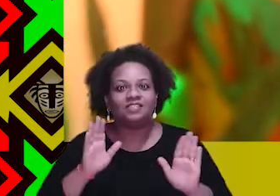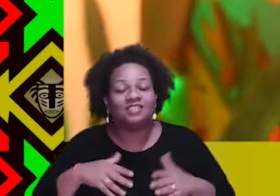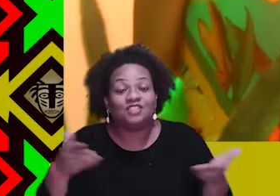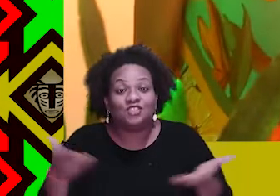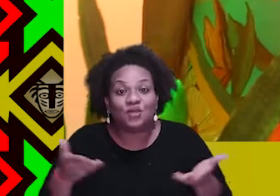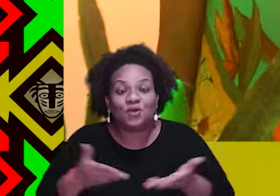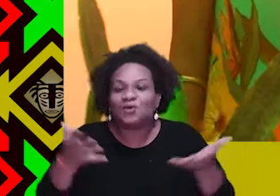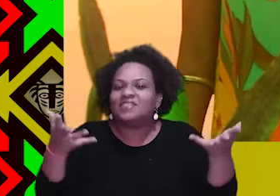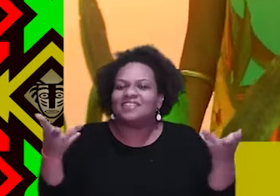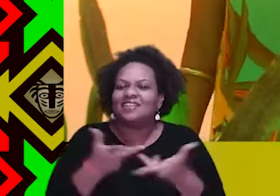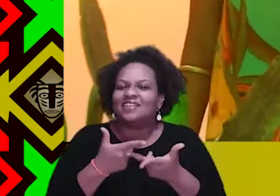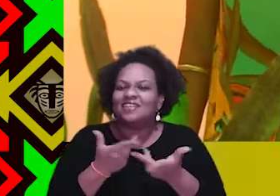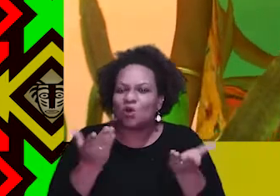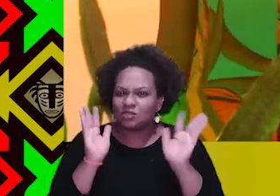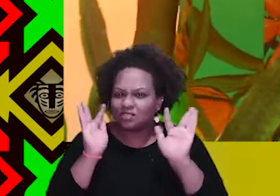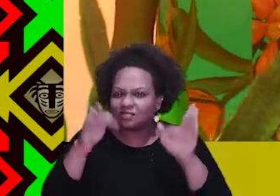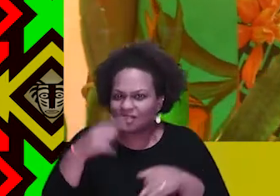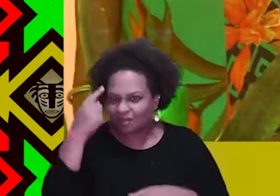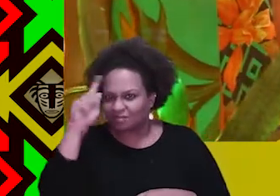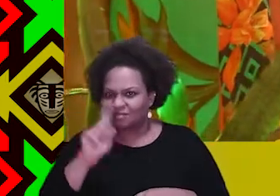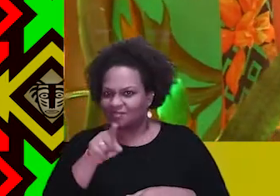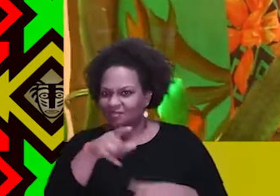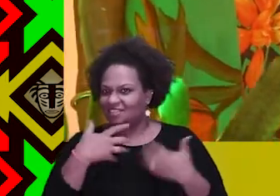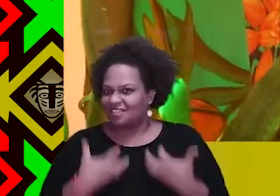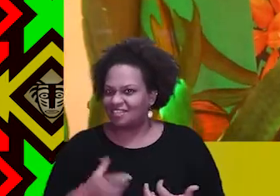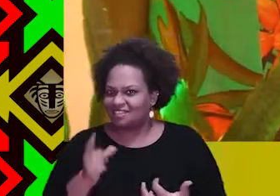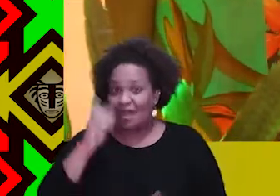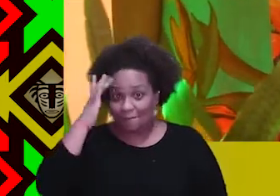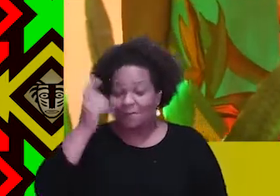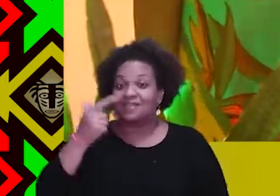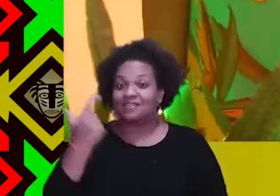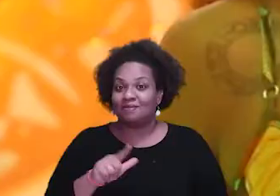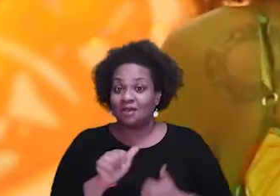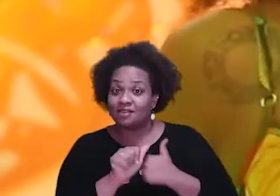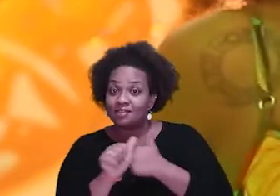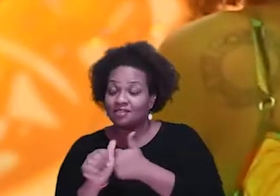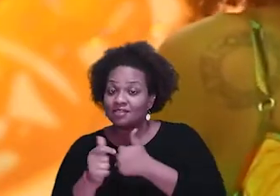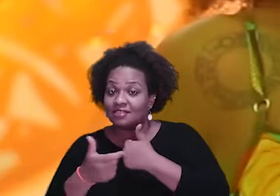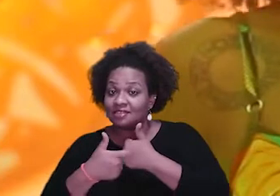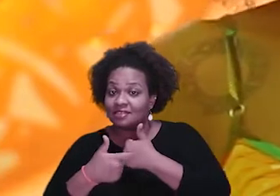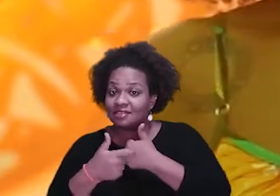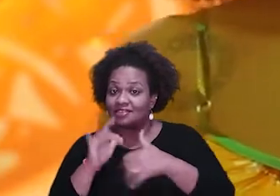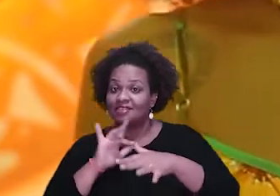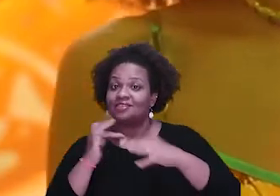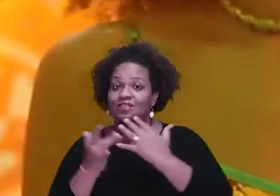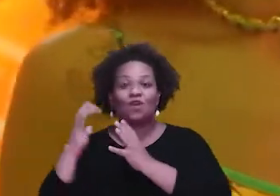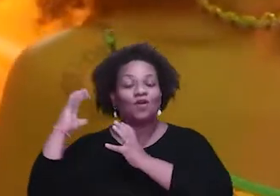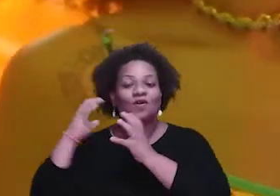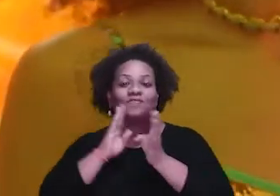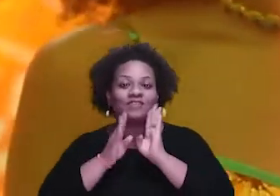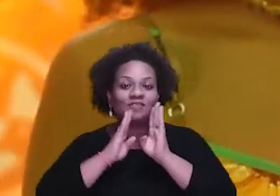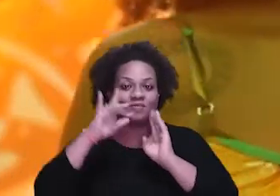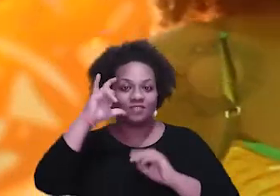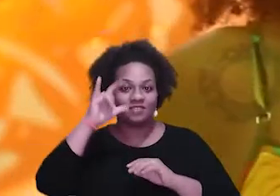Minha gente, hoje foi incrível. Mas não fica só por hoje não. Eu sei que ninguém aí ficou cansado. Amanhã tem mais. Sigam o Coco de Umbigada nas redes sociais.